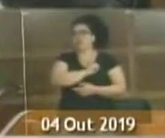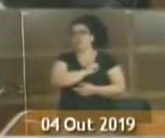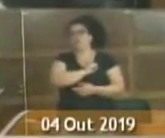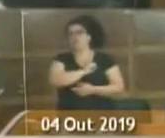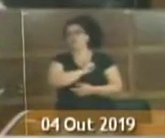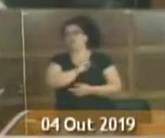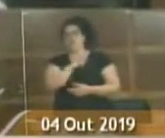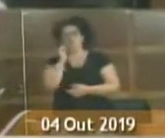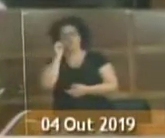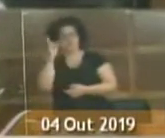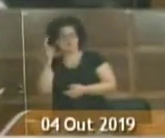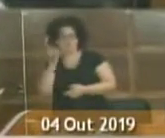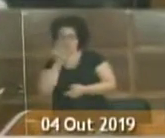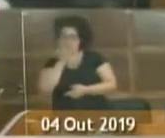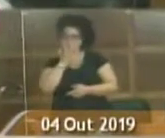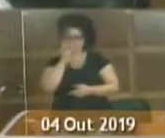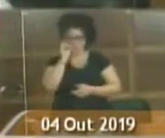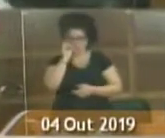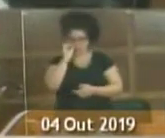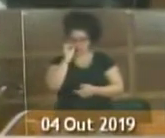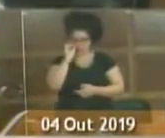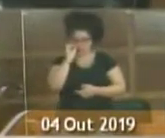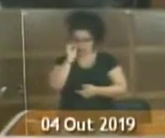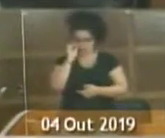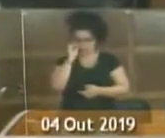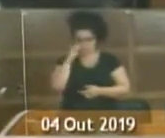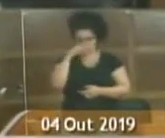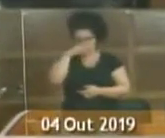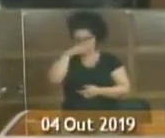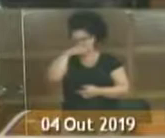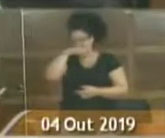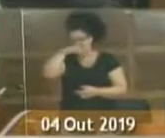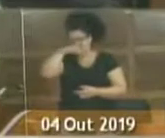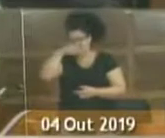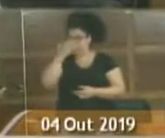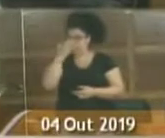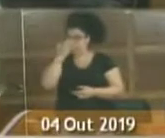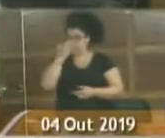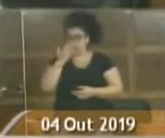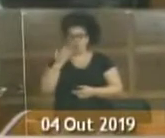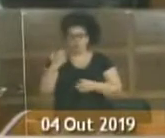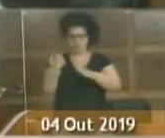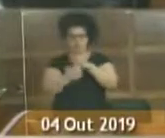ama tanto igual a Neia. E a Neia está lá na praça agora. A empresa Quatre,